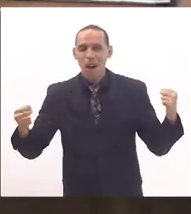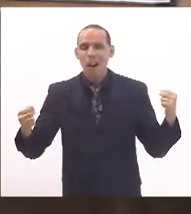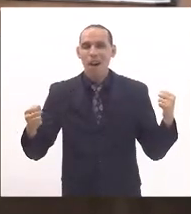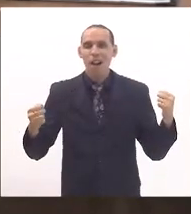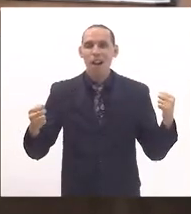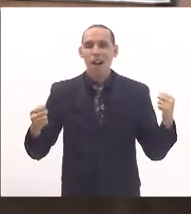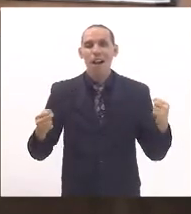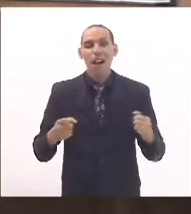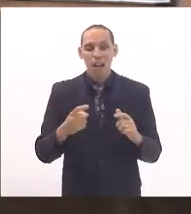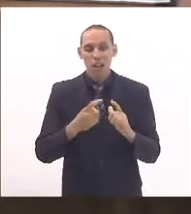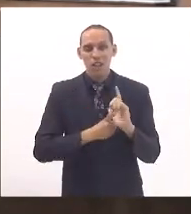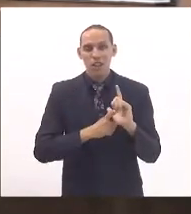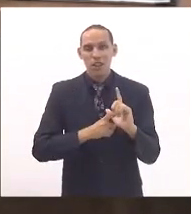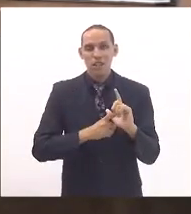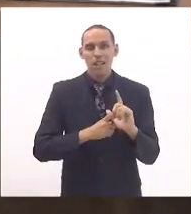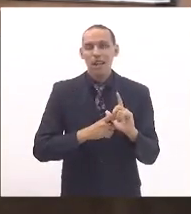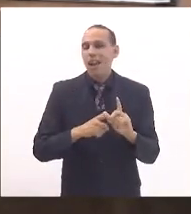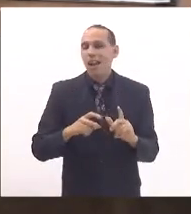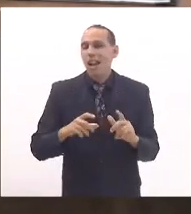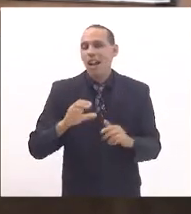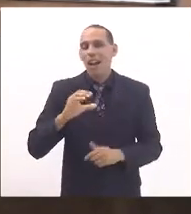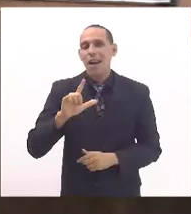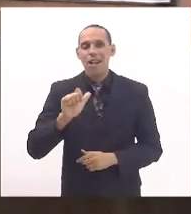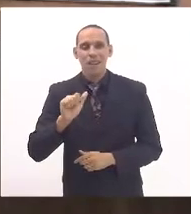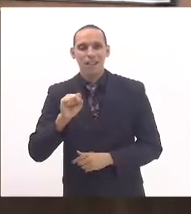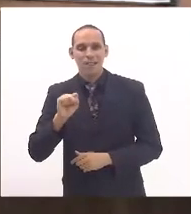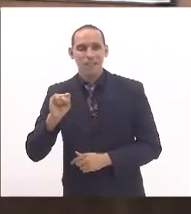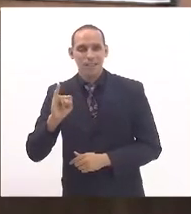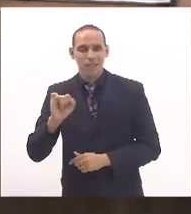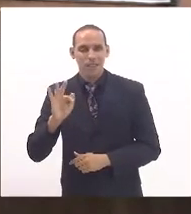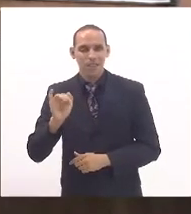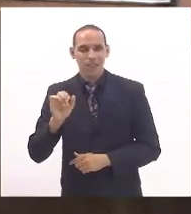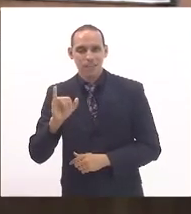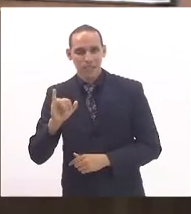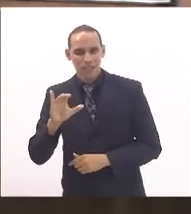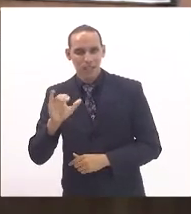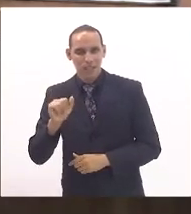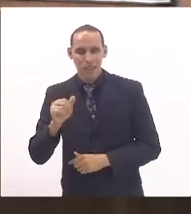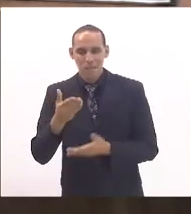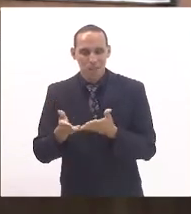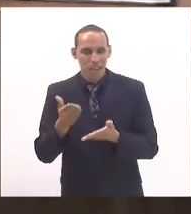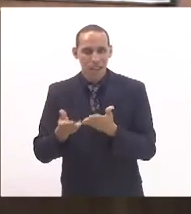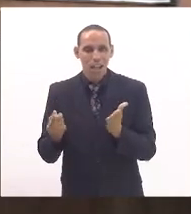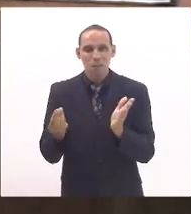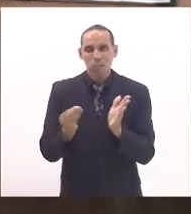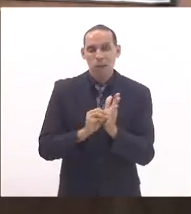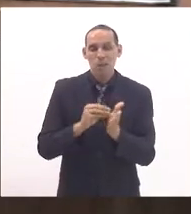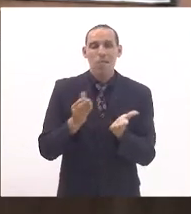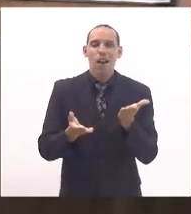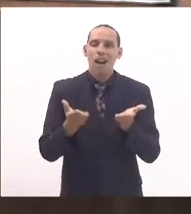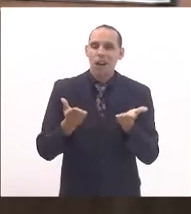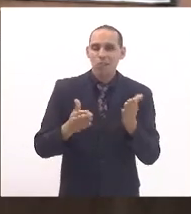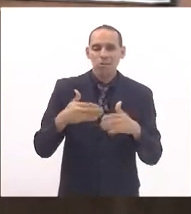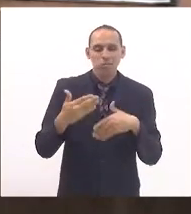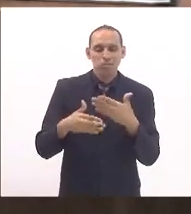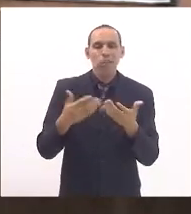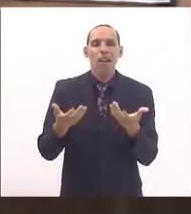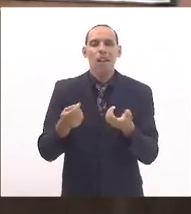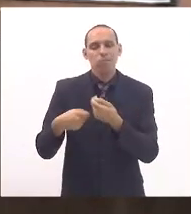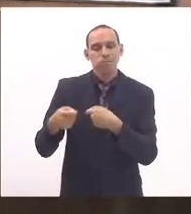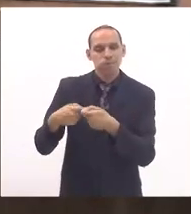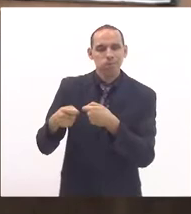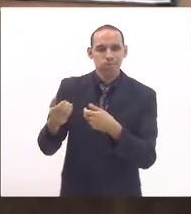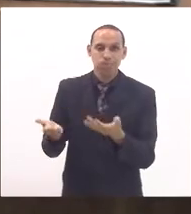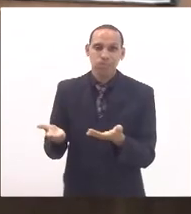a dívida daquelas que elas vão perder, escrevem no balanço e querem, evidentemente,